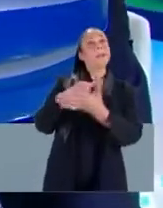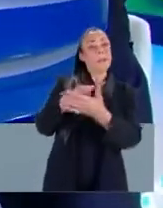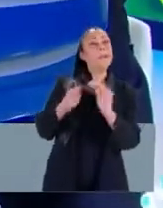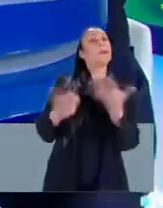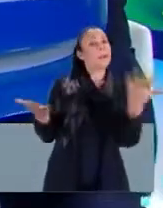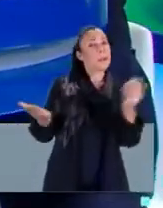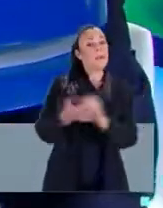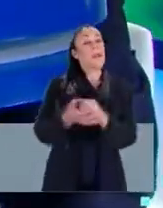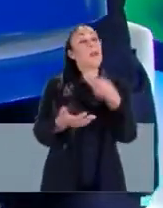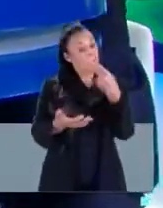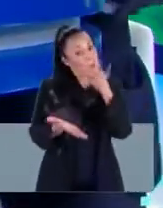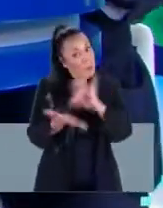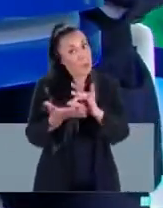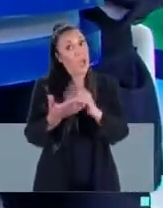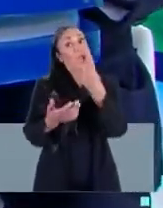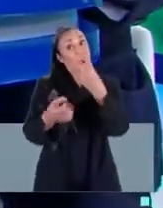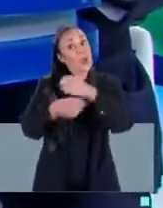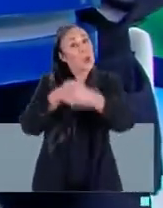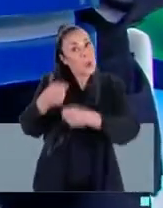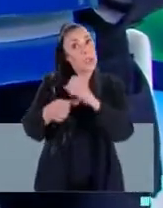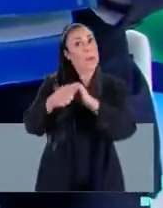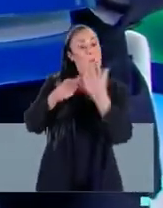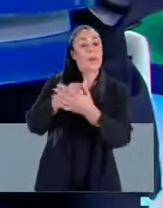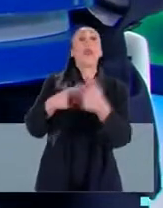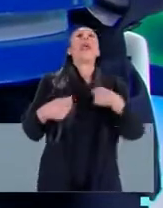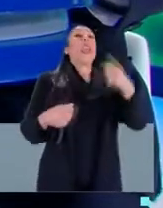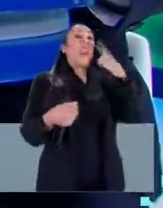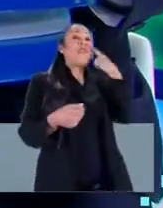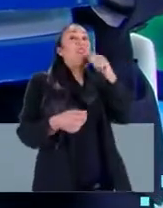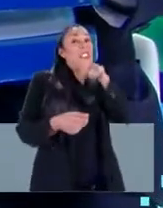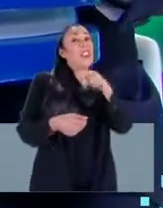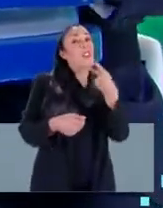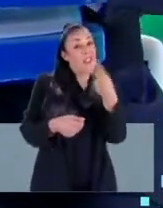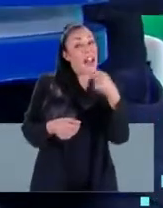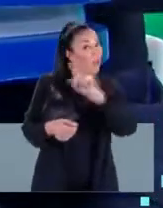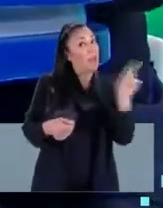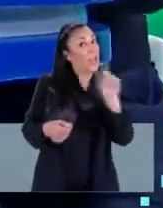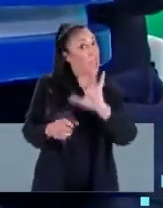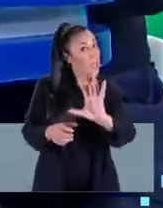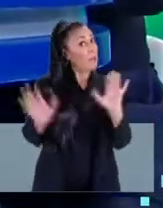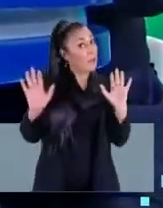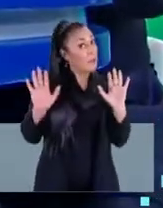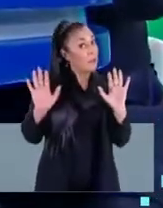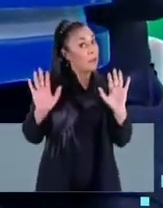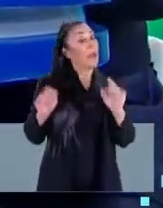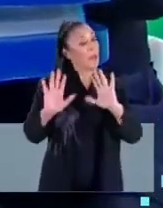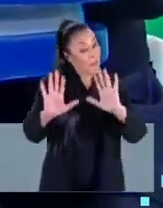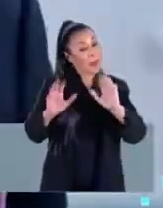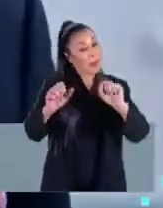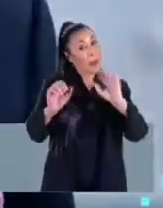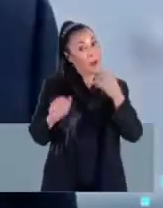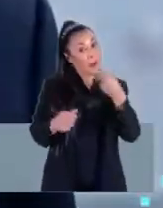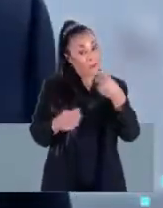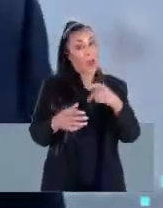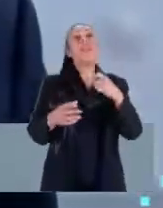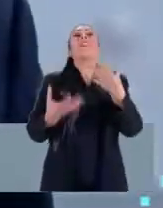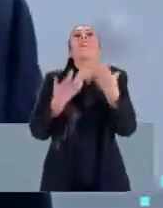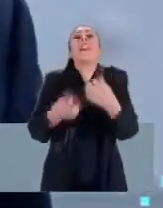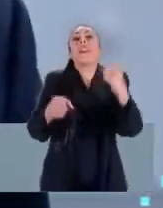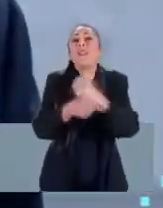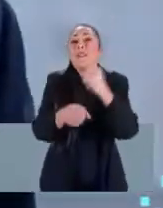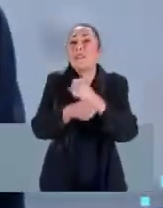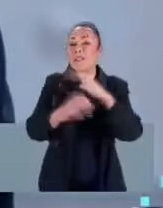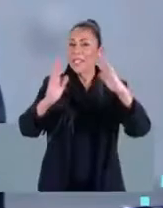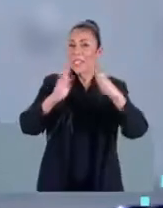falar não, veja, deixa pandemia, eu lhe falar. Dois deixa, anos de pandemia. Eu vou falar de, eu vi você falar com ele sobre isso. Deixa eu lhe falar uma dois coisa. Anos é brincadeira. Deixa eu lhe falar uma coisa. Eu quero construir casa para o